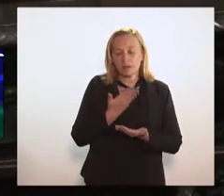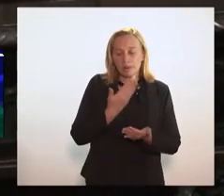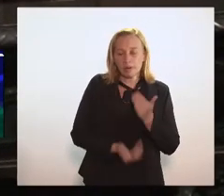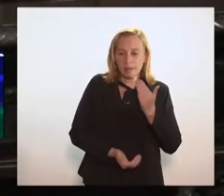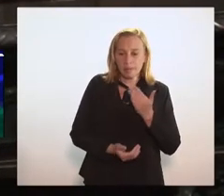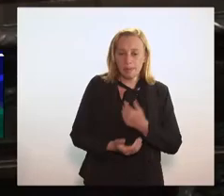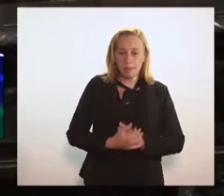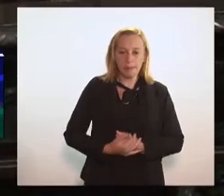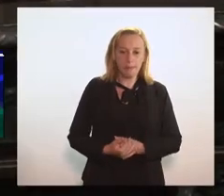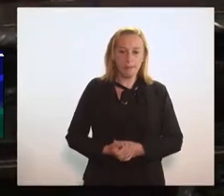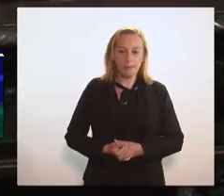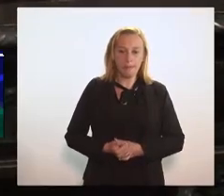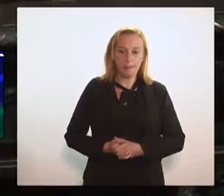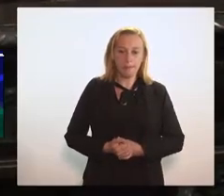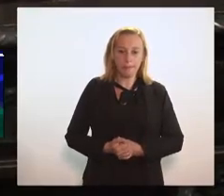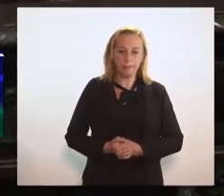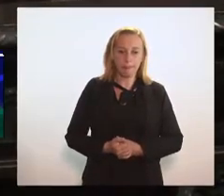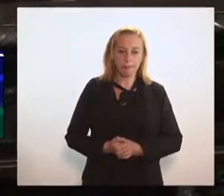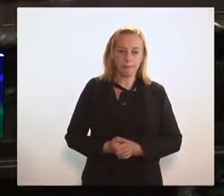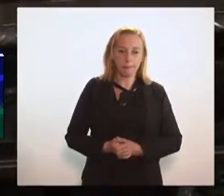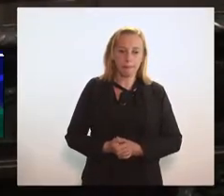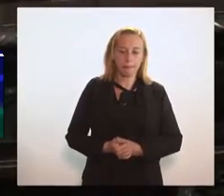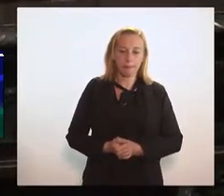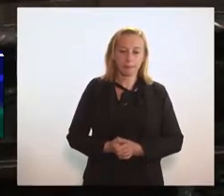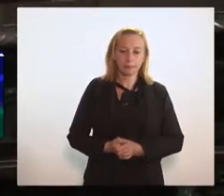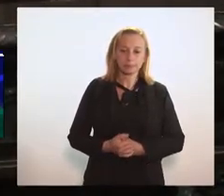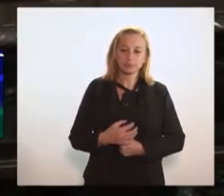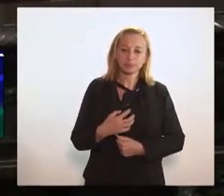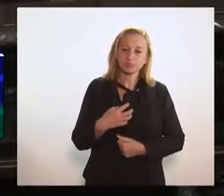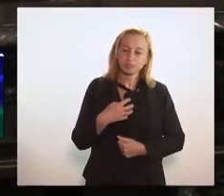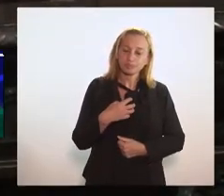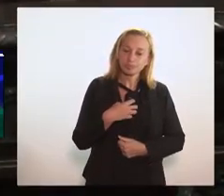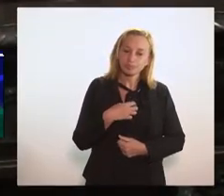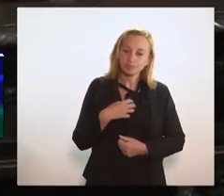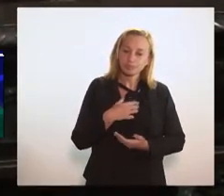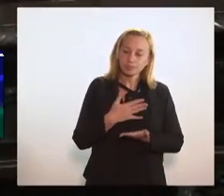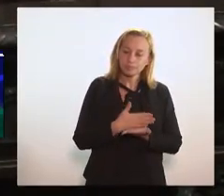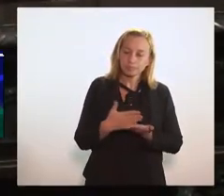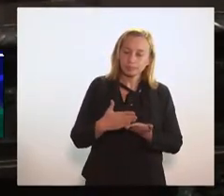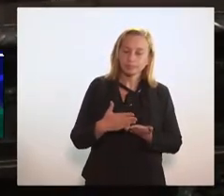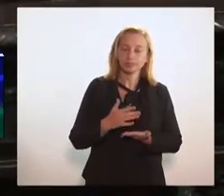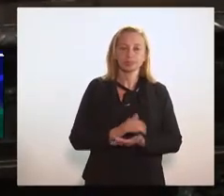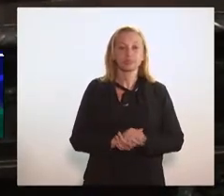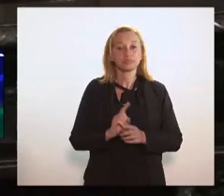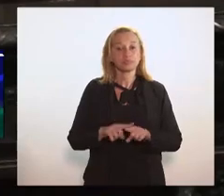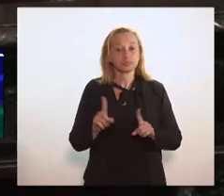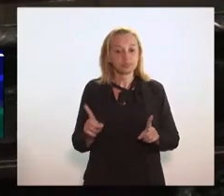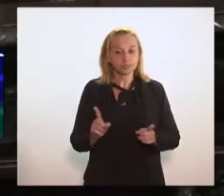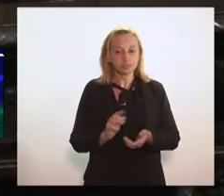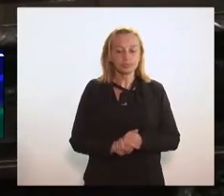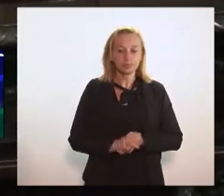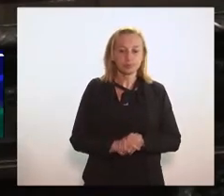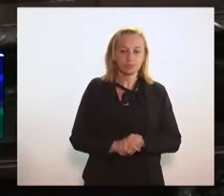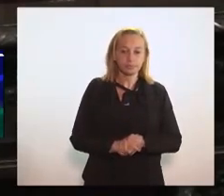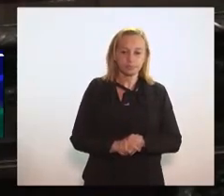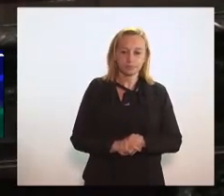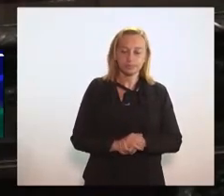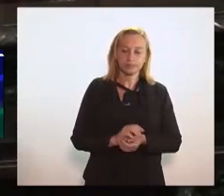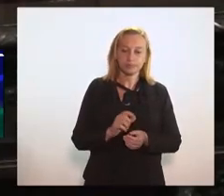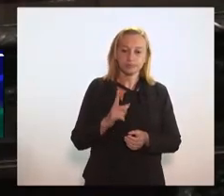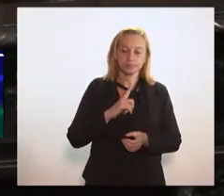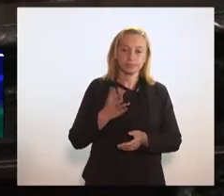perdido muito daquela sua essência inicial. Mas é inegável que nós tínhamos no